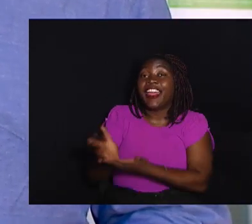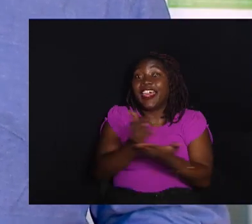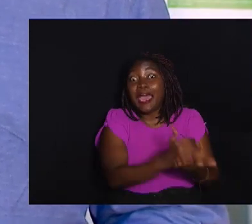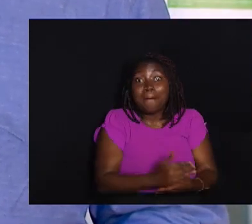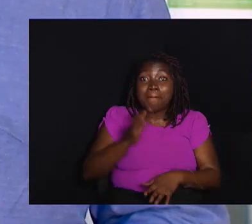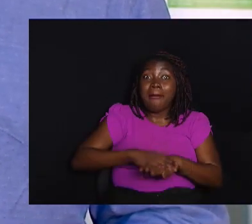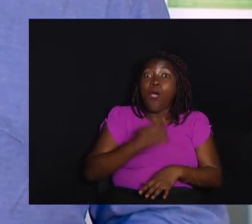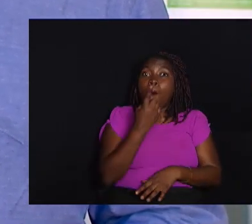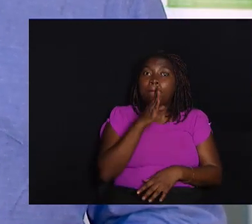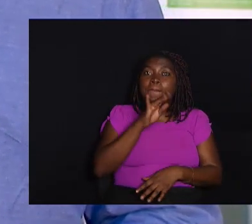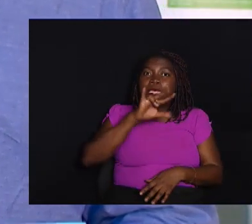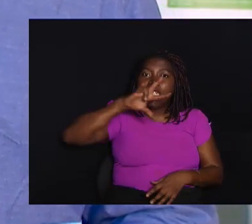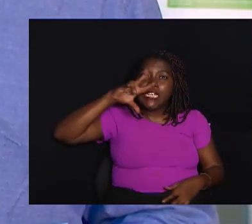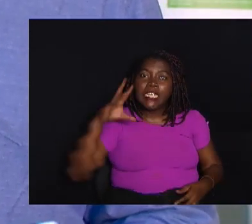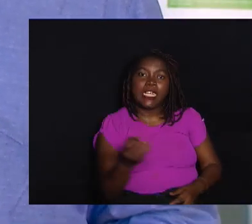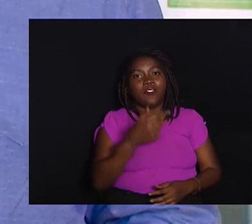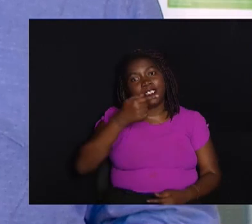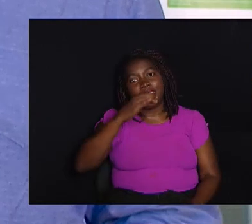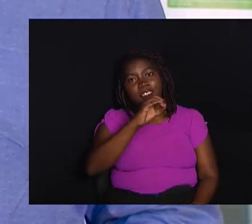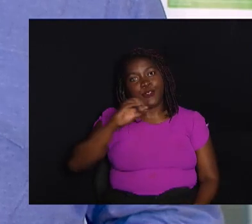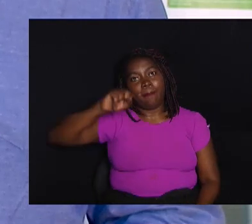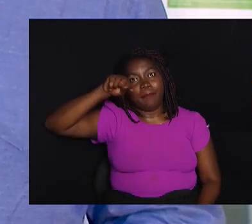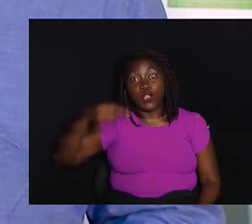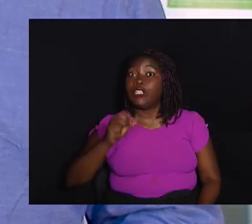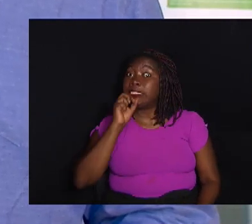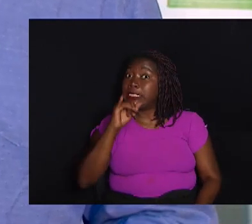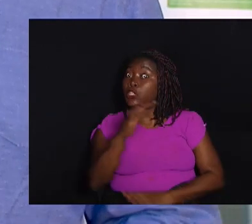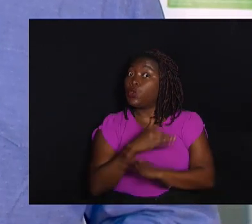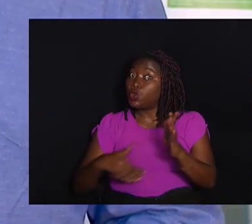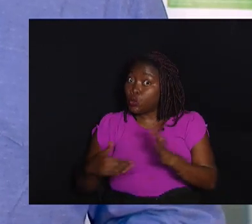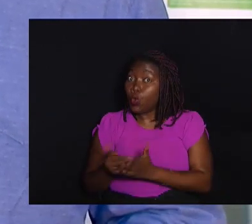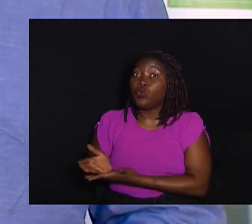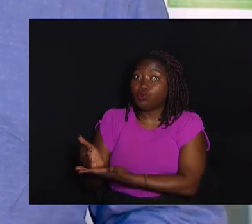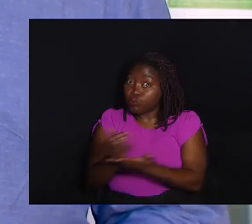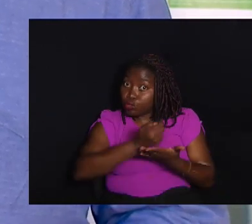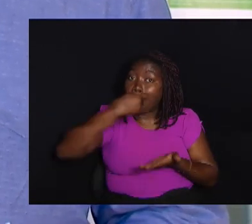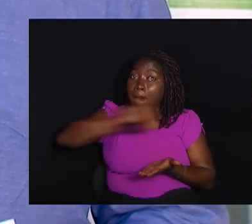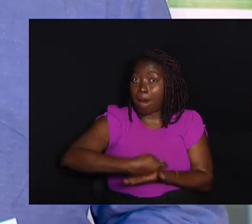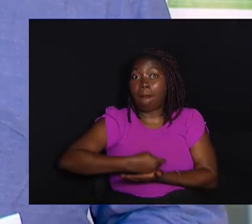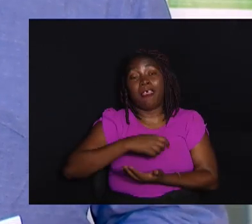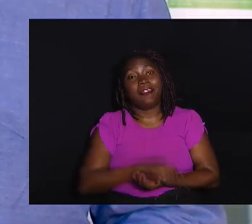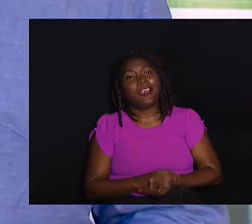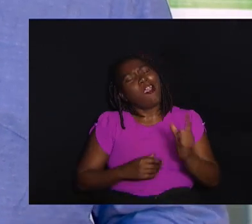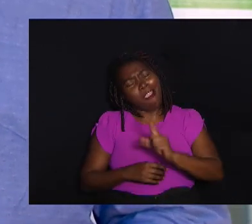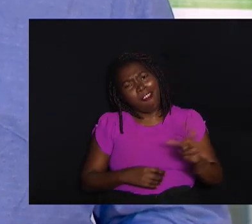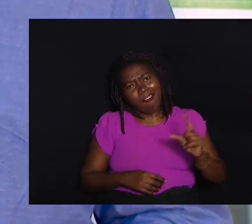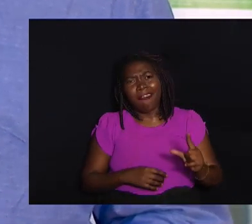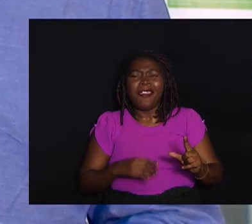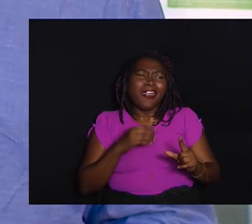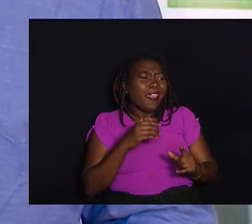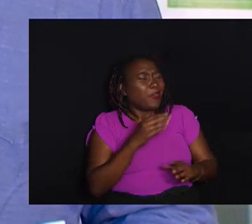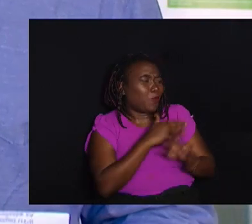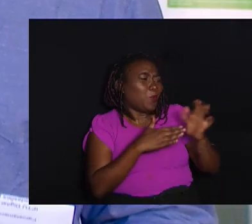e 700 milhões. 1 bilhão e 700 milhões, que é a expectativa se todos pagarem. E aí, logicamente... Praticamente todos pagam,